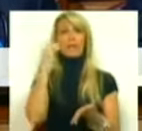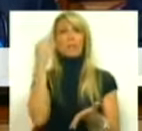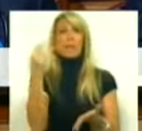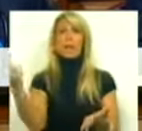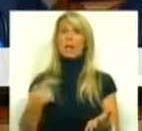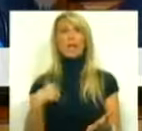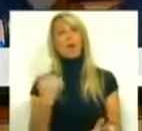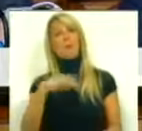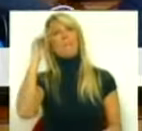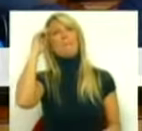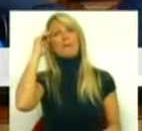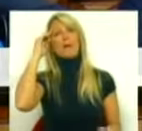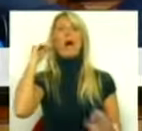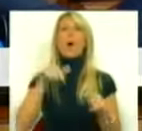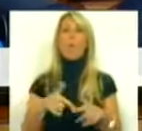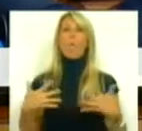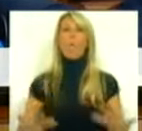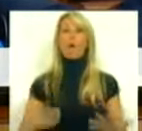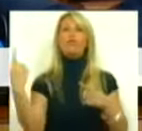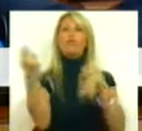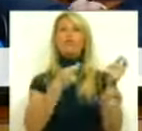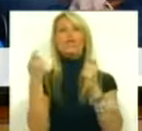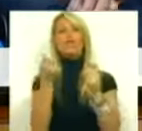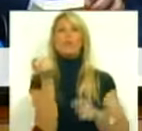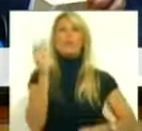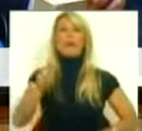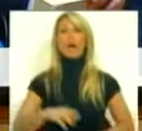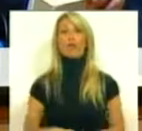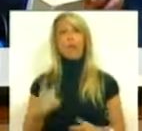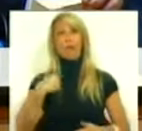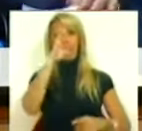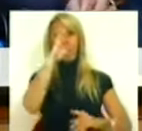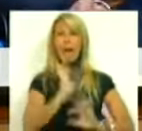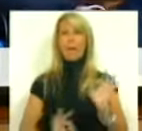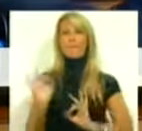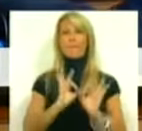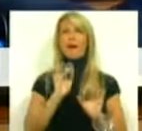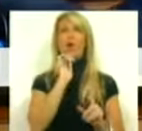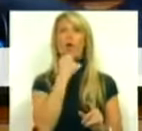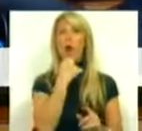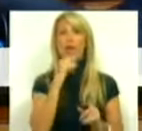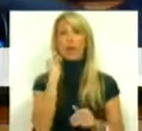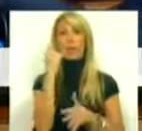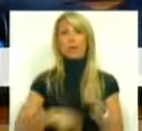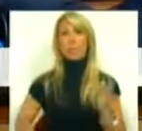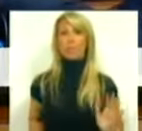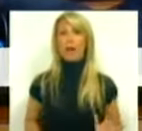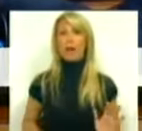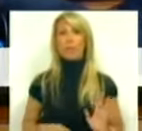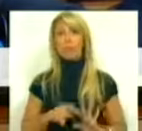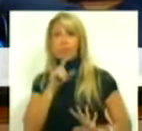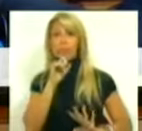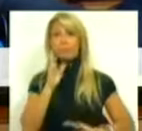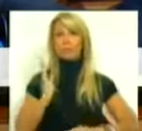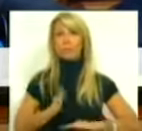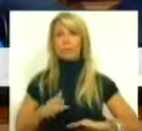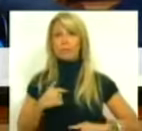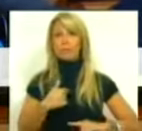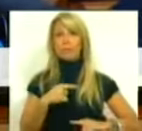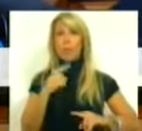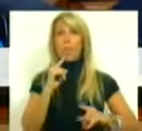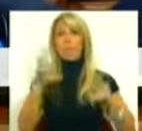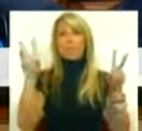estávamos convictos que hoje íamos discutir essa taxa. Eu até vim preparado com os códigos tributários, não fosse apanhado desprevenido num tema